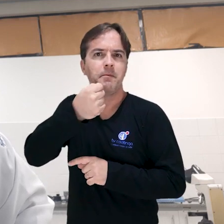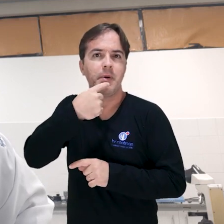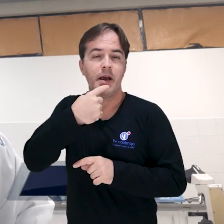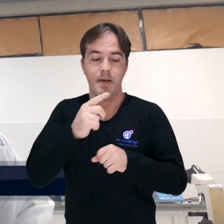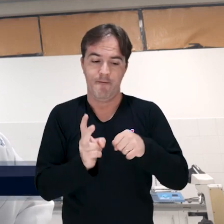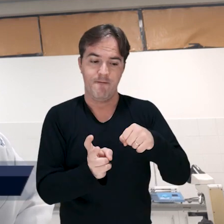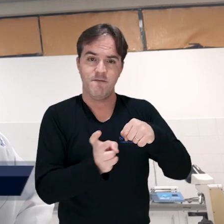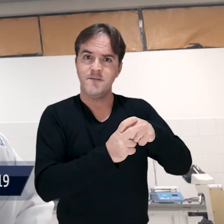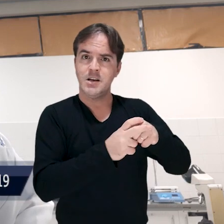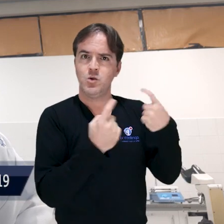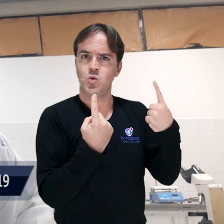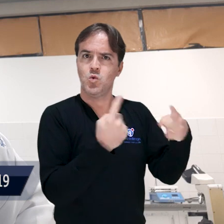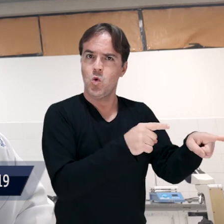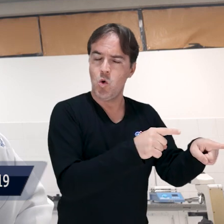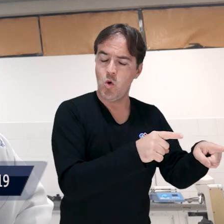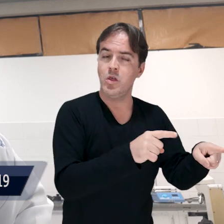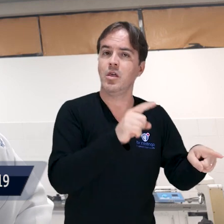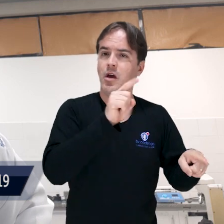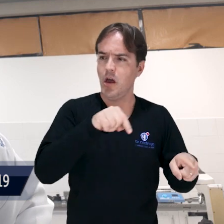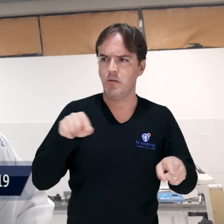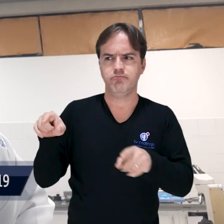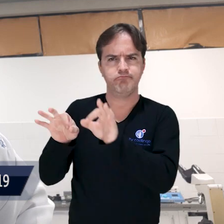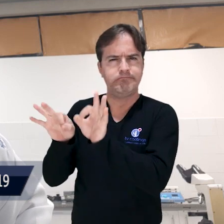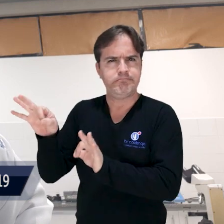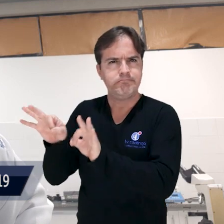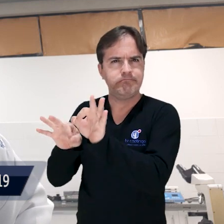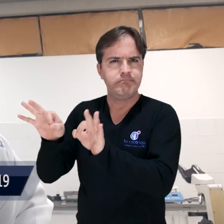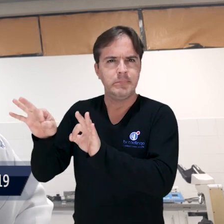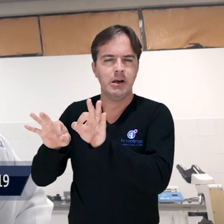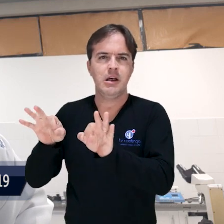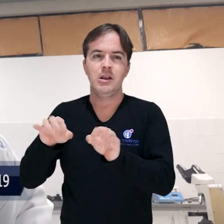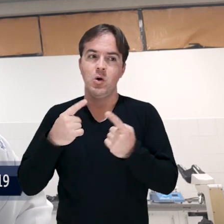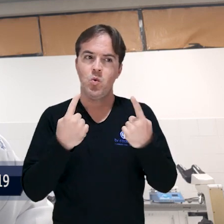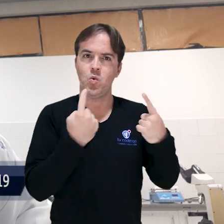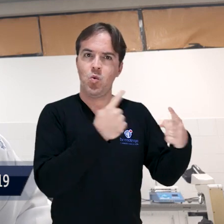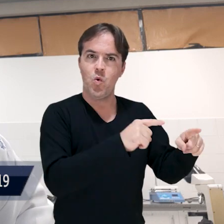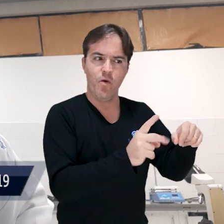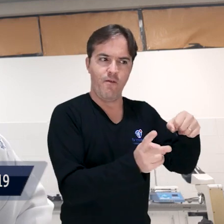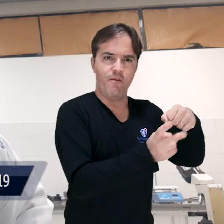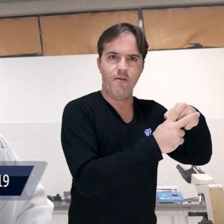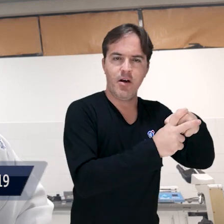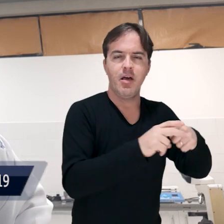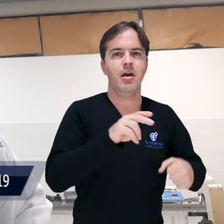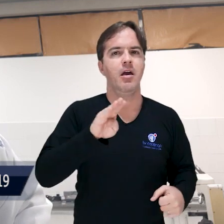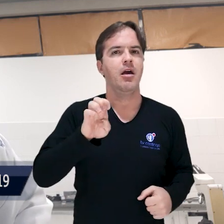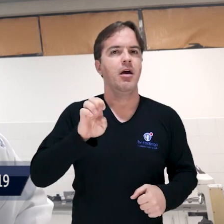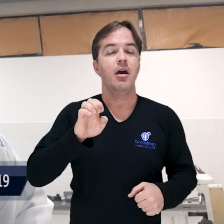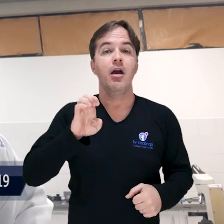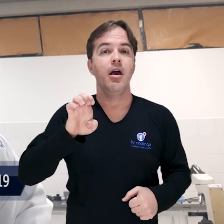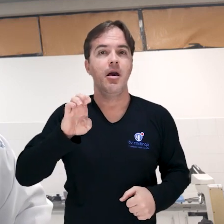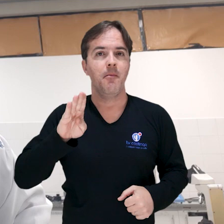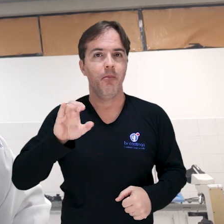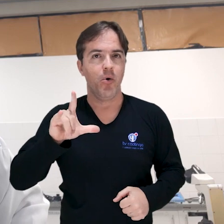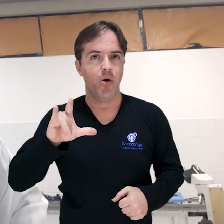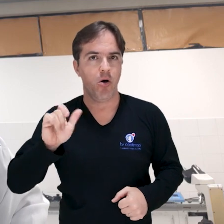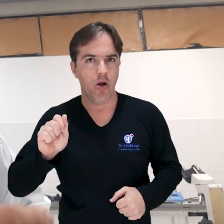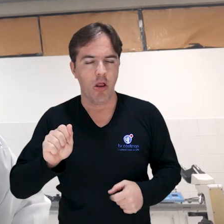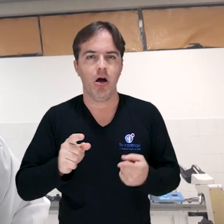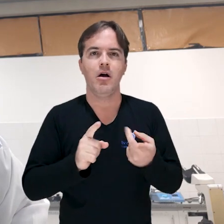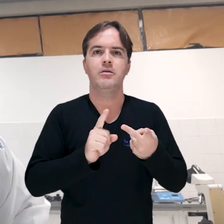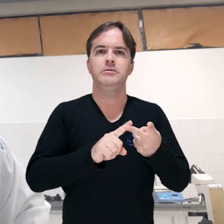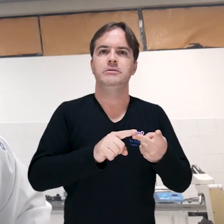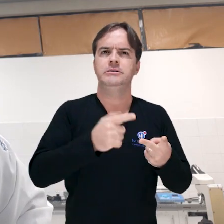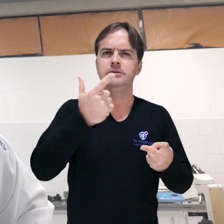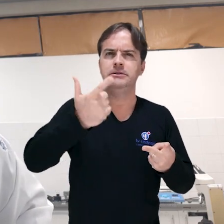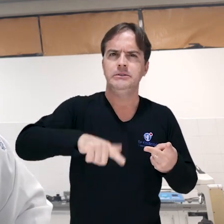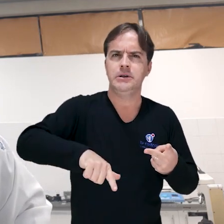de epidemias causadas por vírus Ebola, pelo vírus de Marburg, causam febre hemorrágica, e